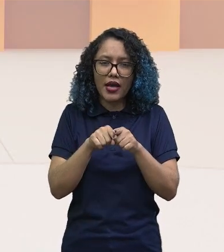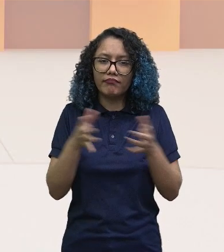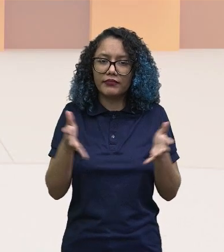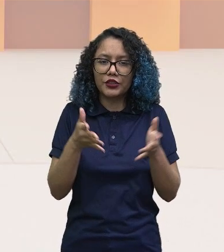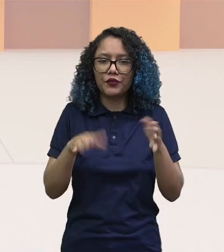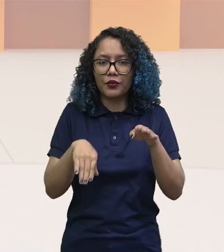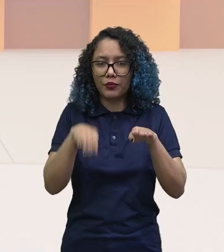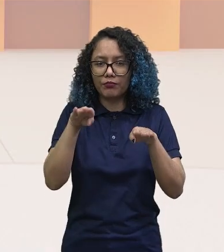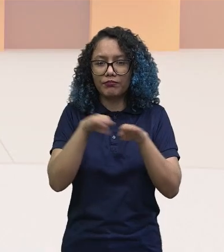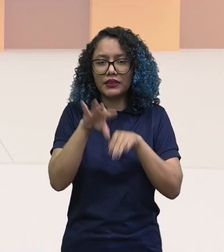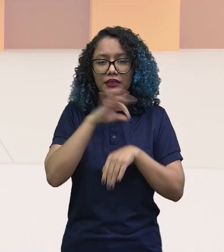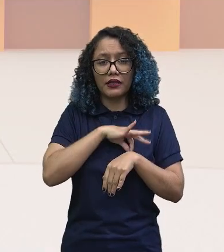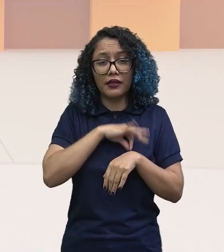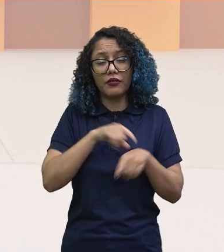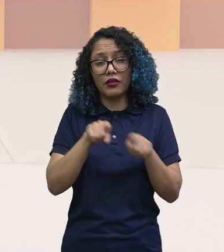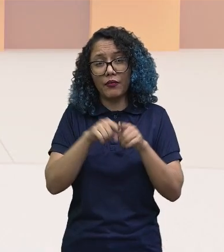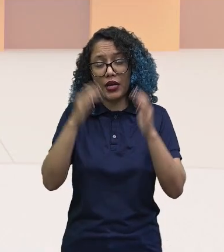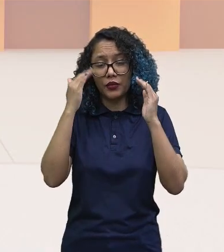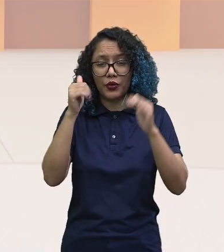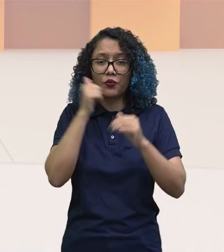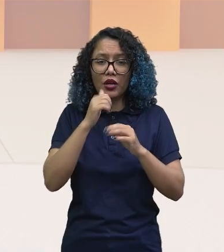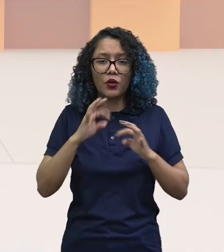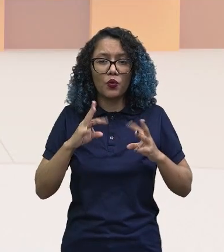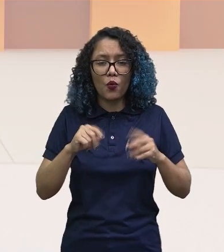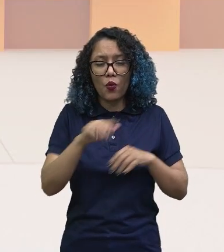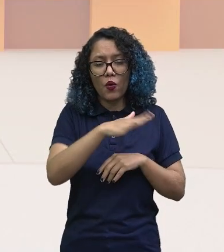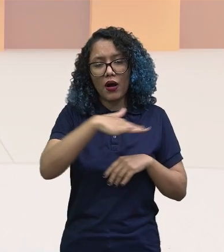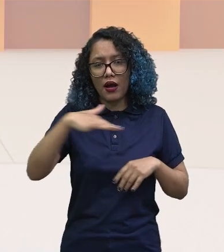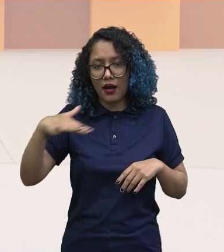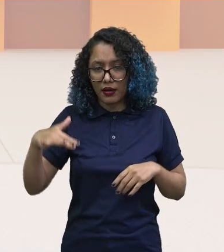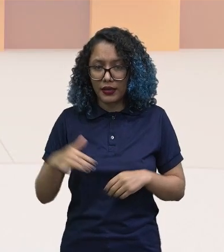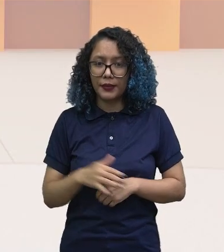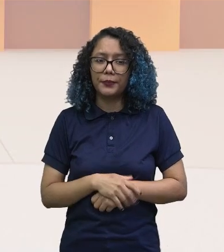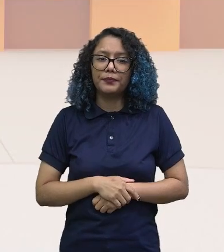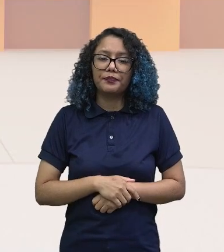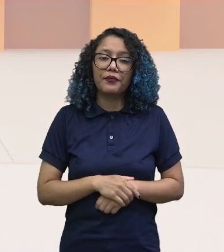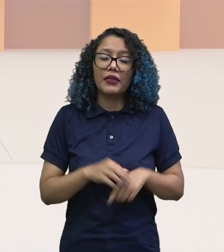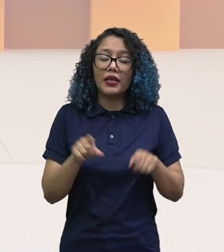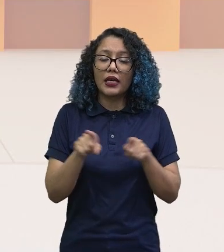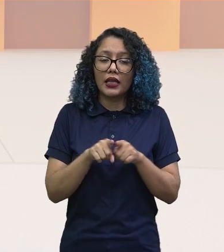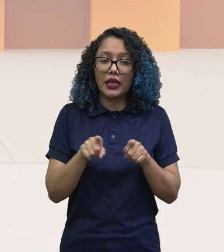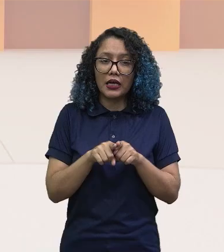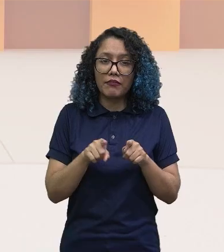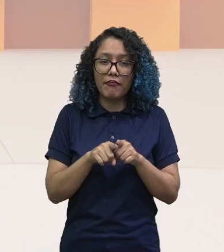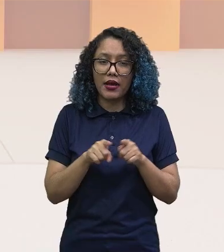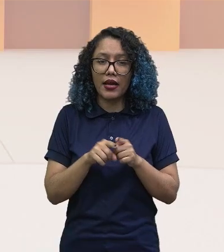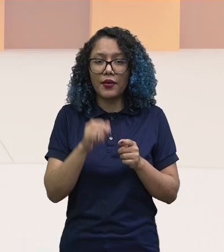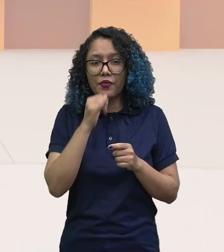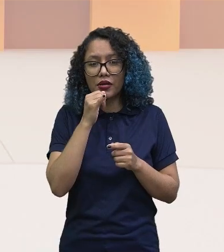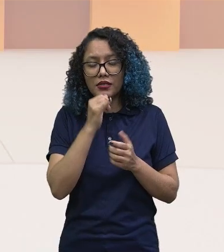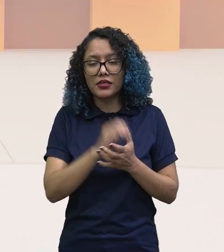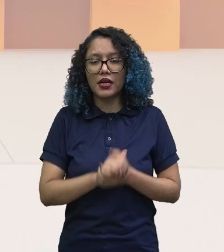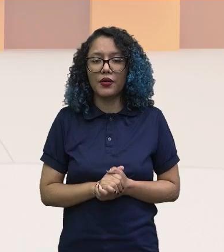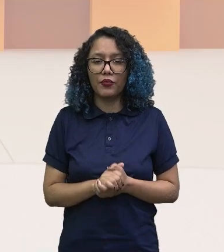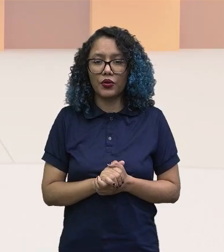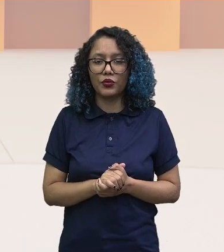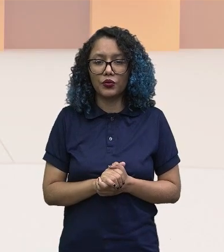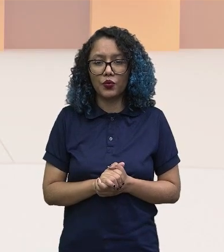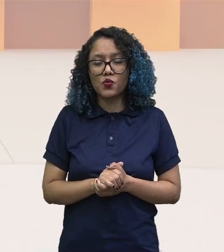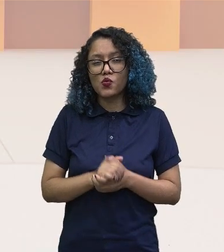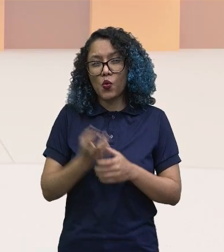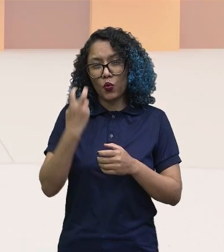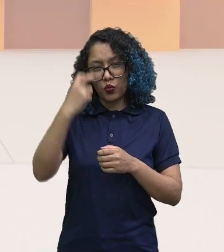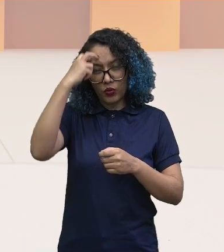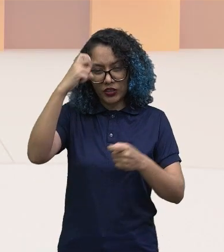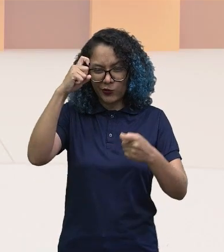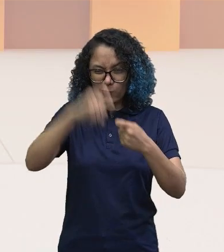e respeito às mulheres em todos os setores. Também temos as questões como o combate à cultura do estupro